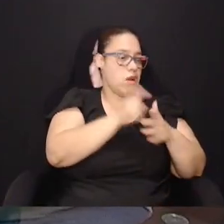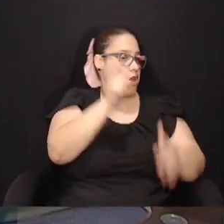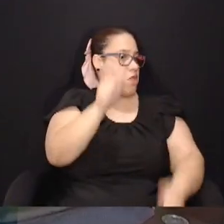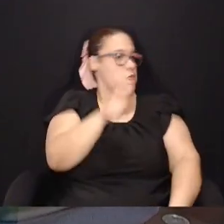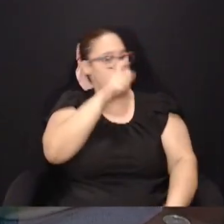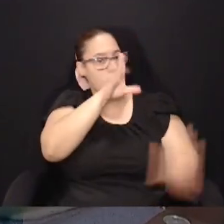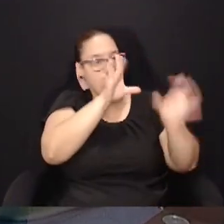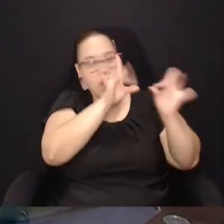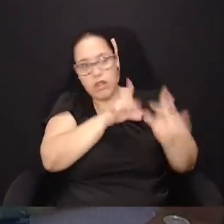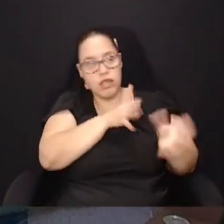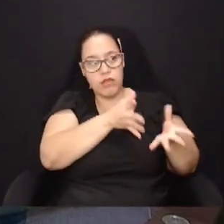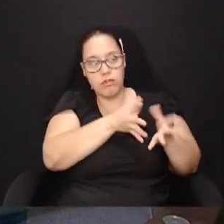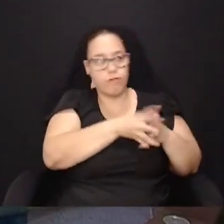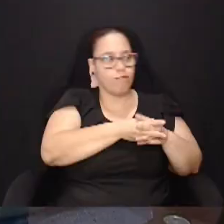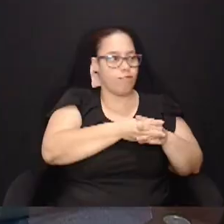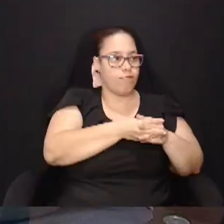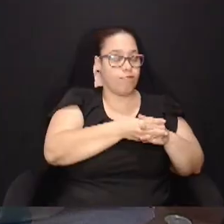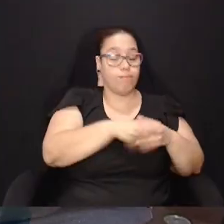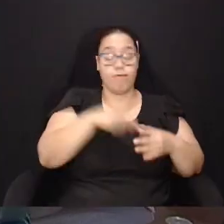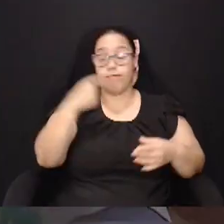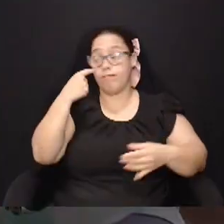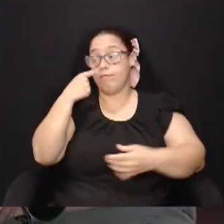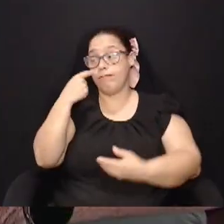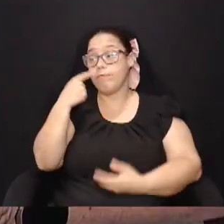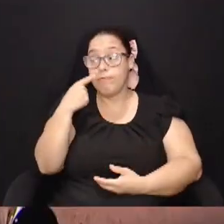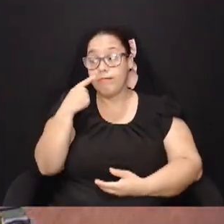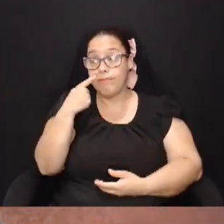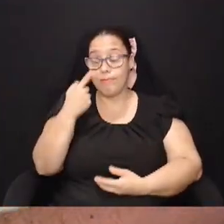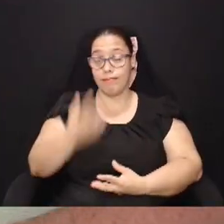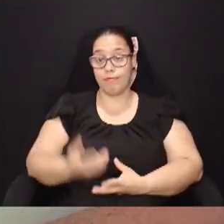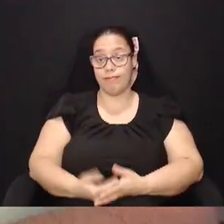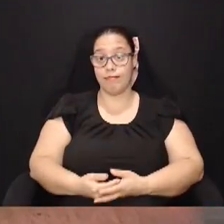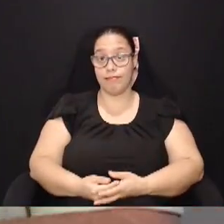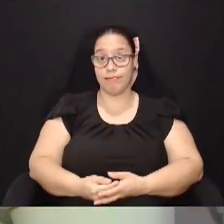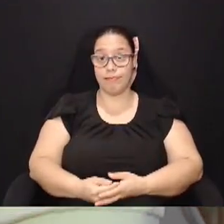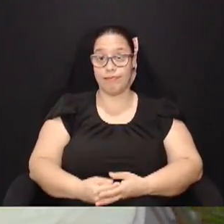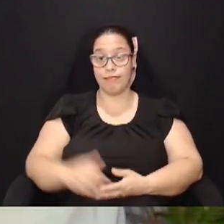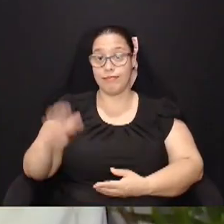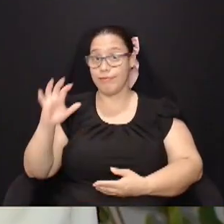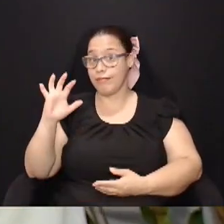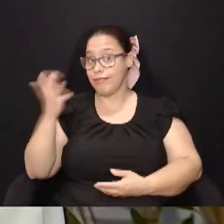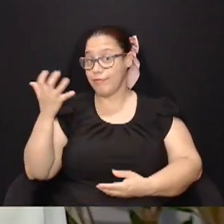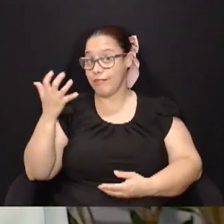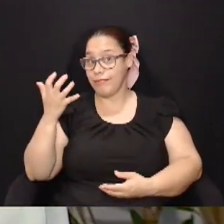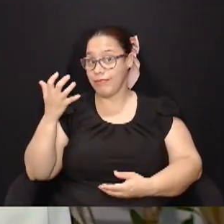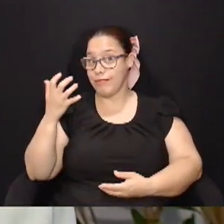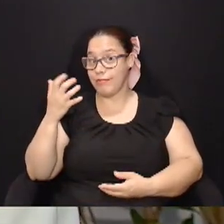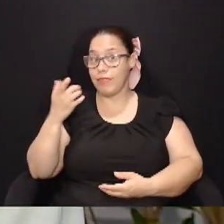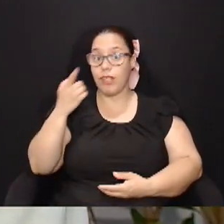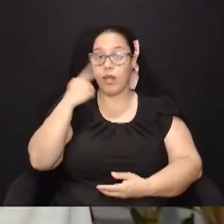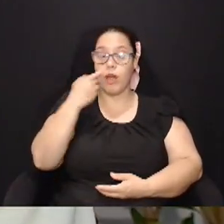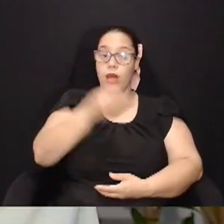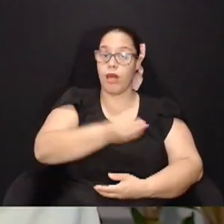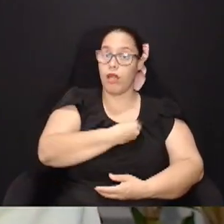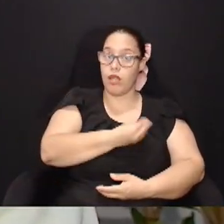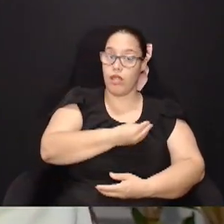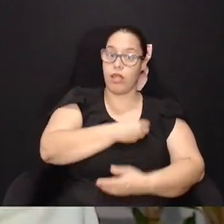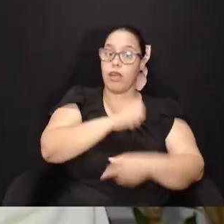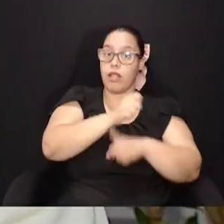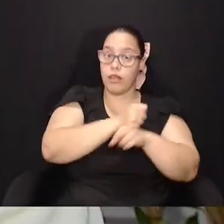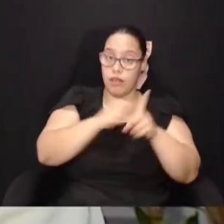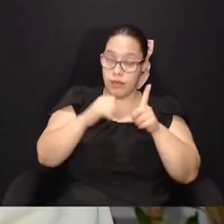tipo? Olha, o que acontece é assim, a gente vive em sociedade e